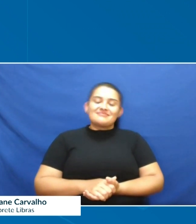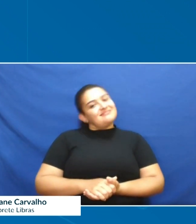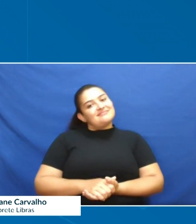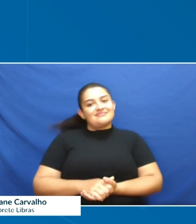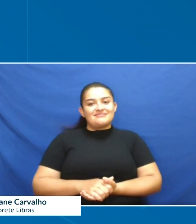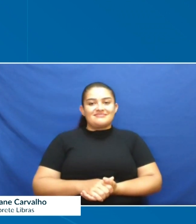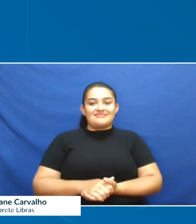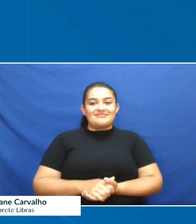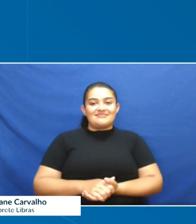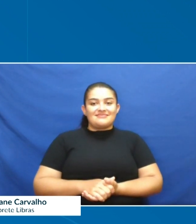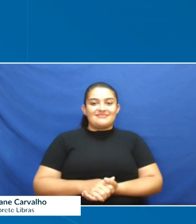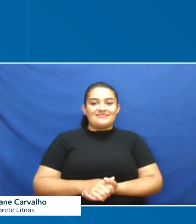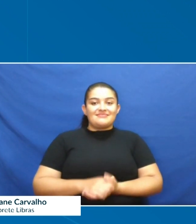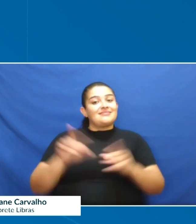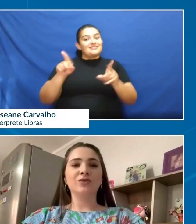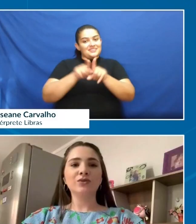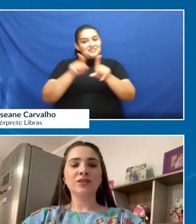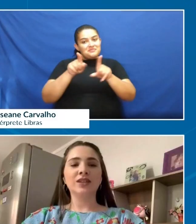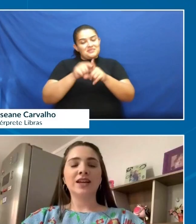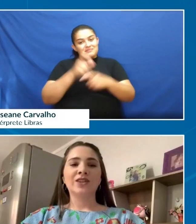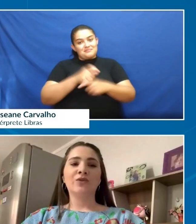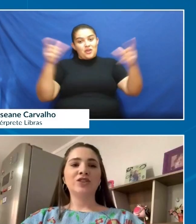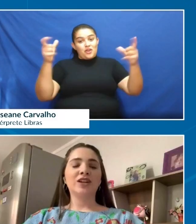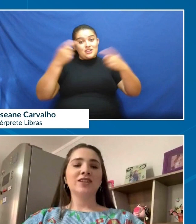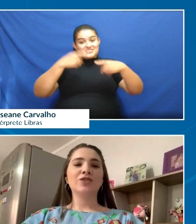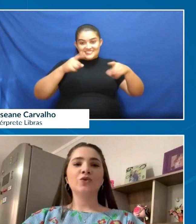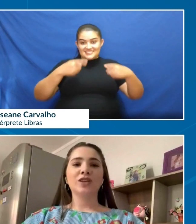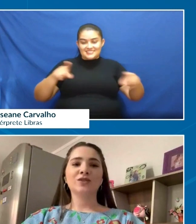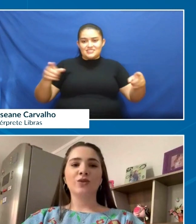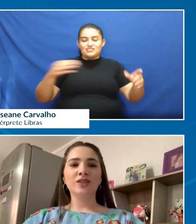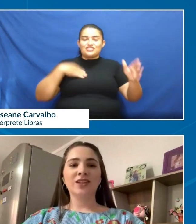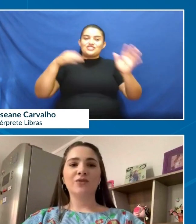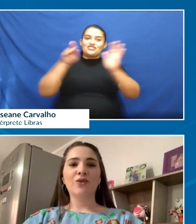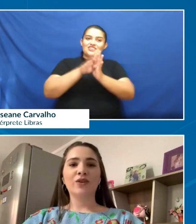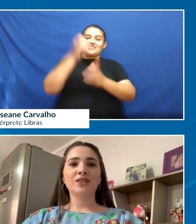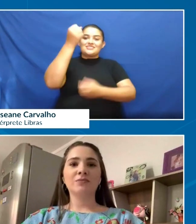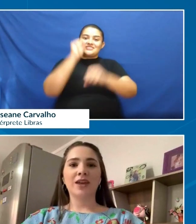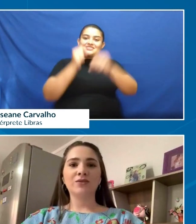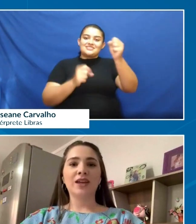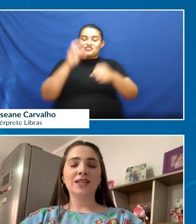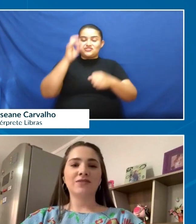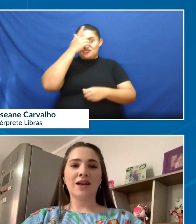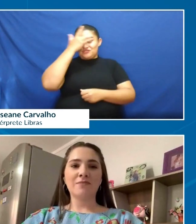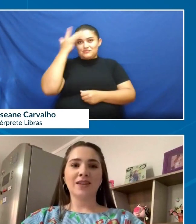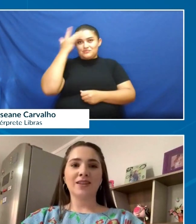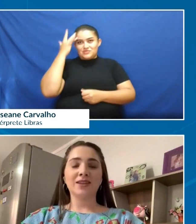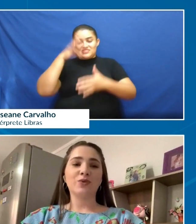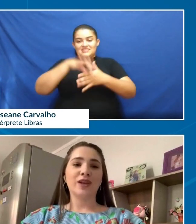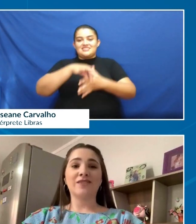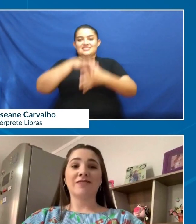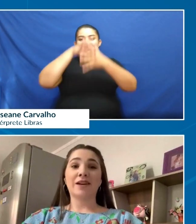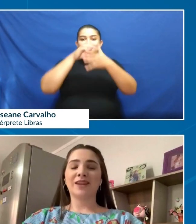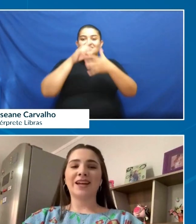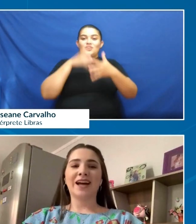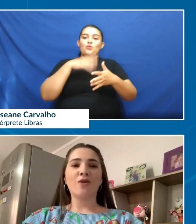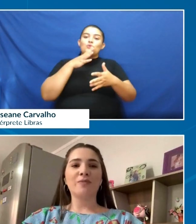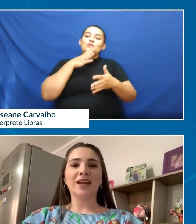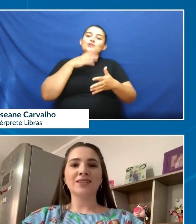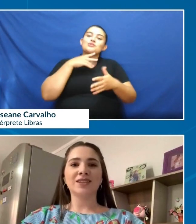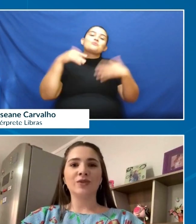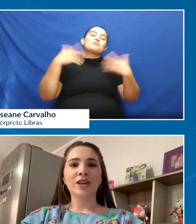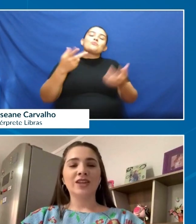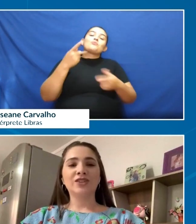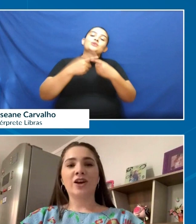maior desafio, porque quando você chega na indústria, não adianta só os gestores terem um conhecimento dessas ferramentas, porque quem vai aplicar é